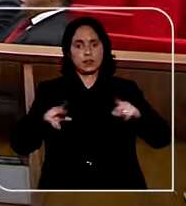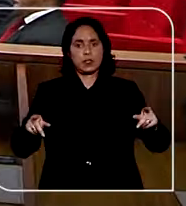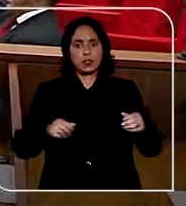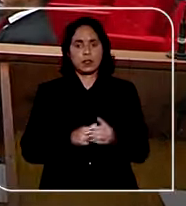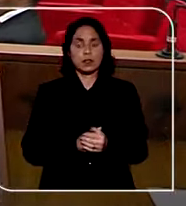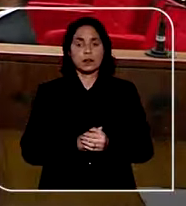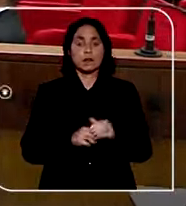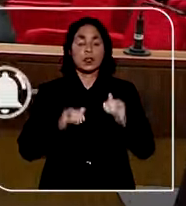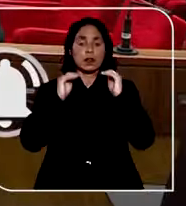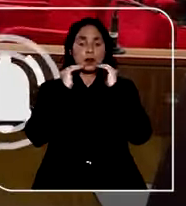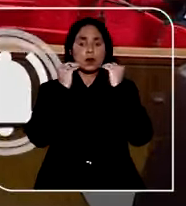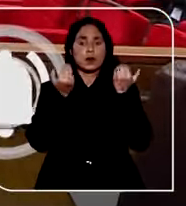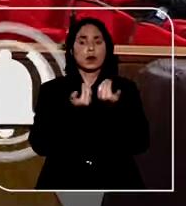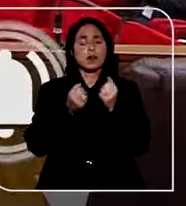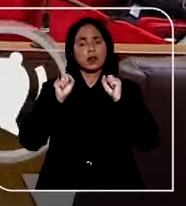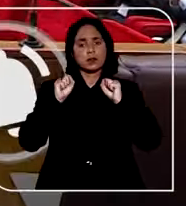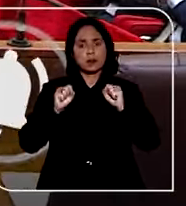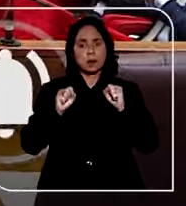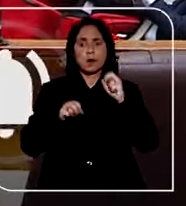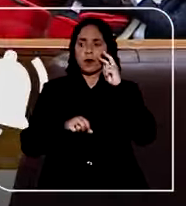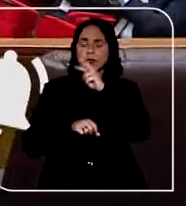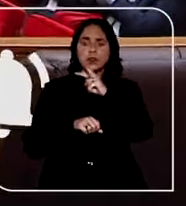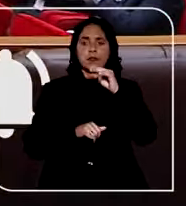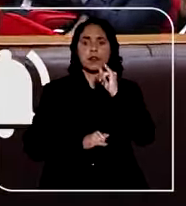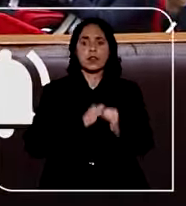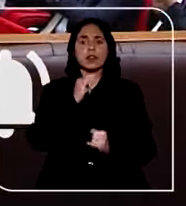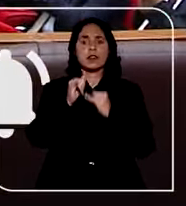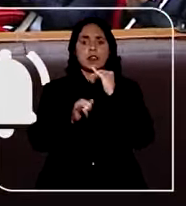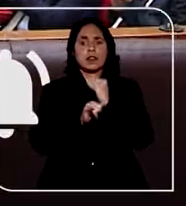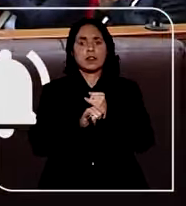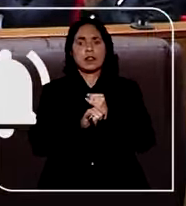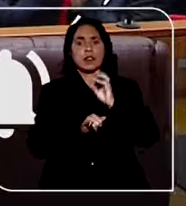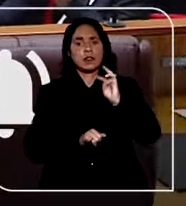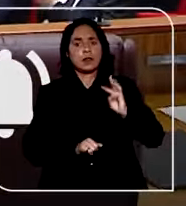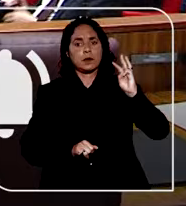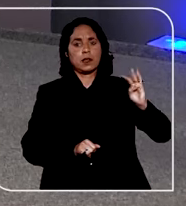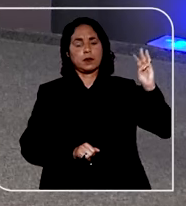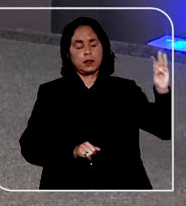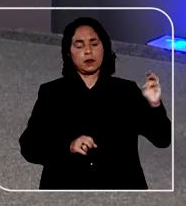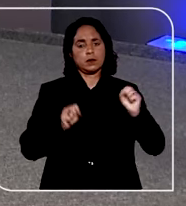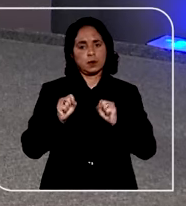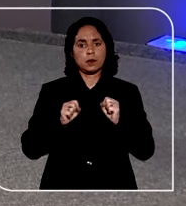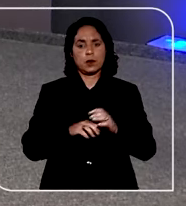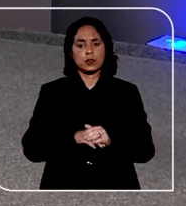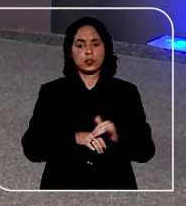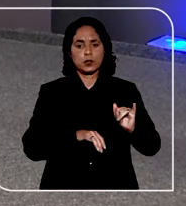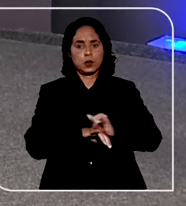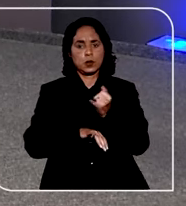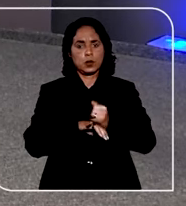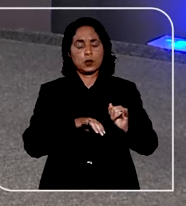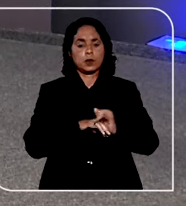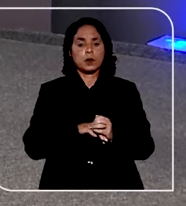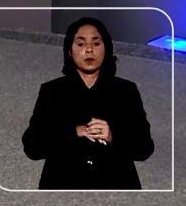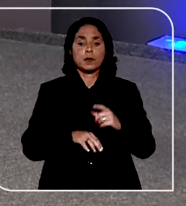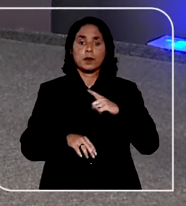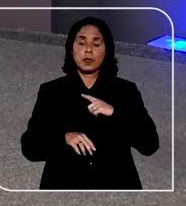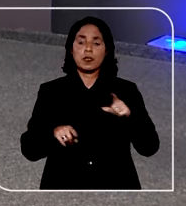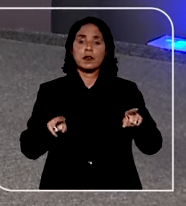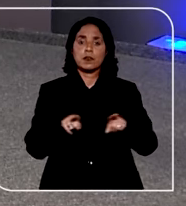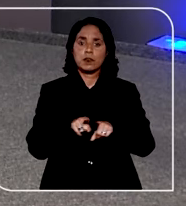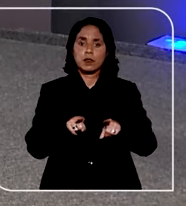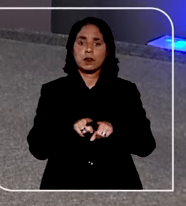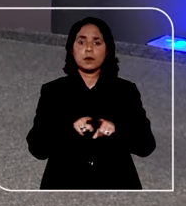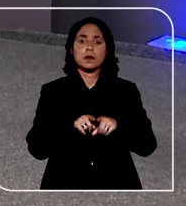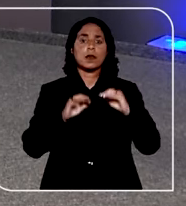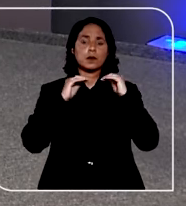evento pode ser conferido na íntegra na página do STJ no YouTube teve também uma sessão solene no congresso